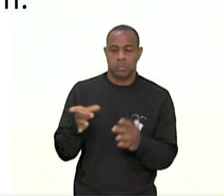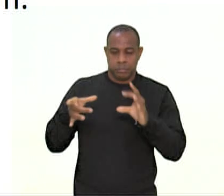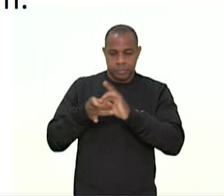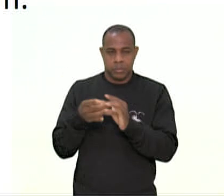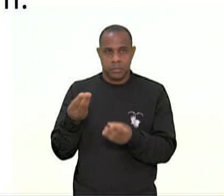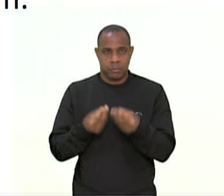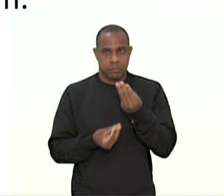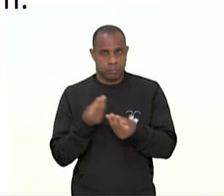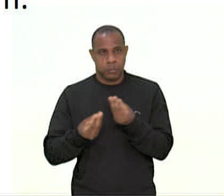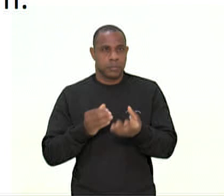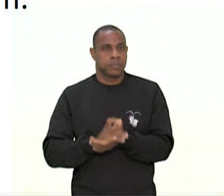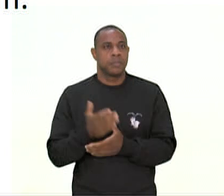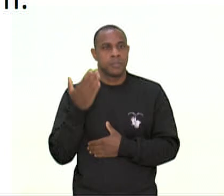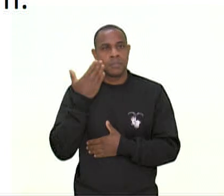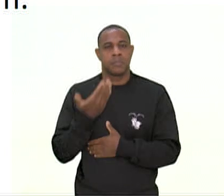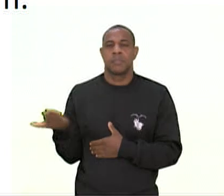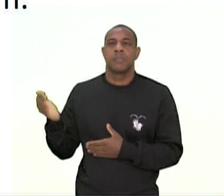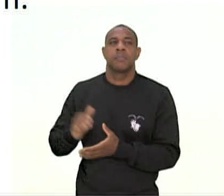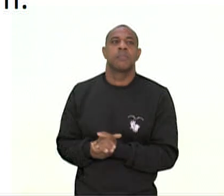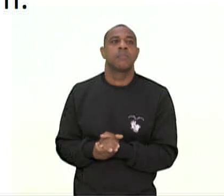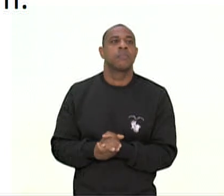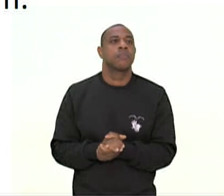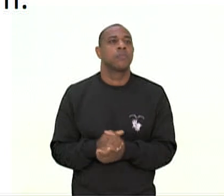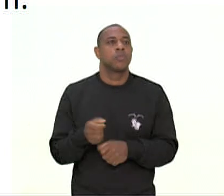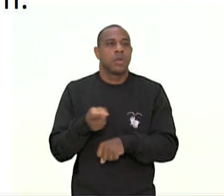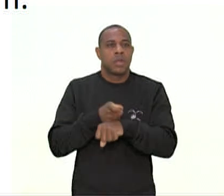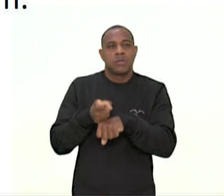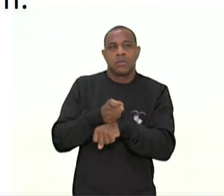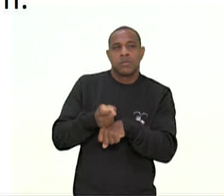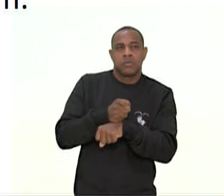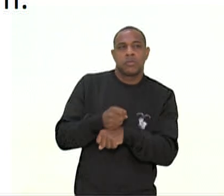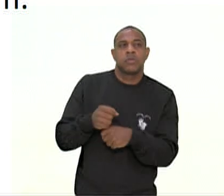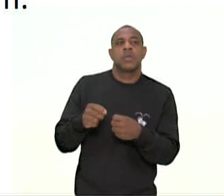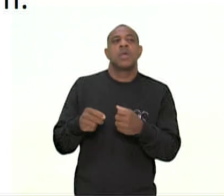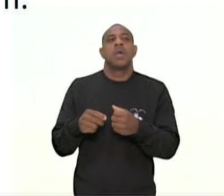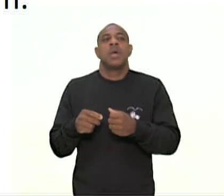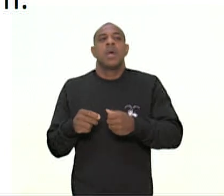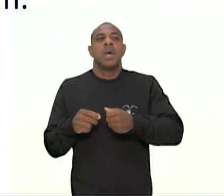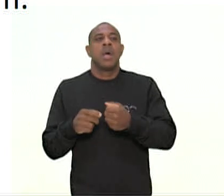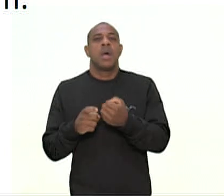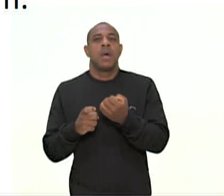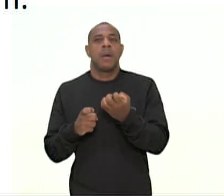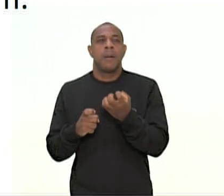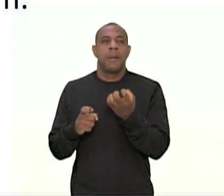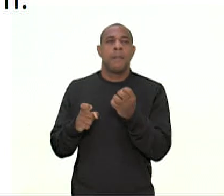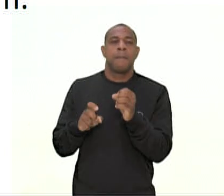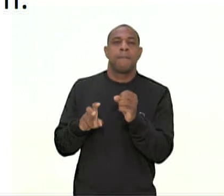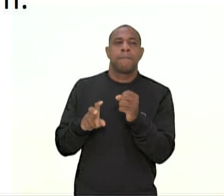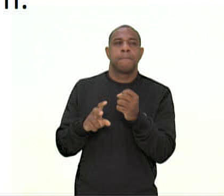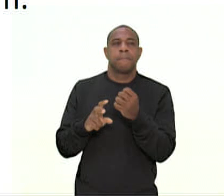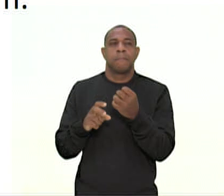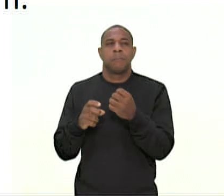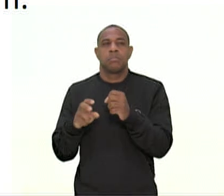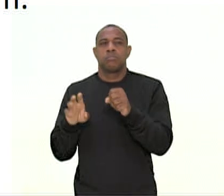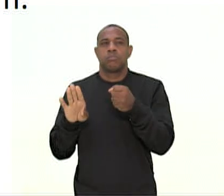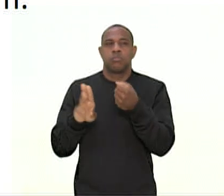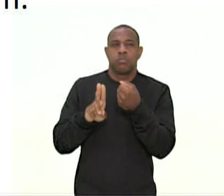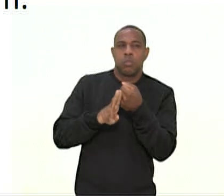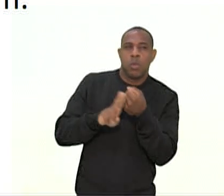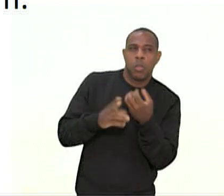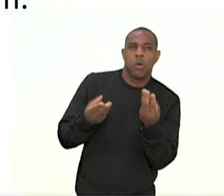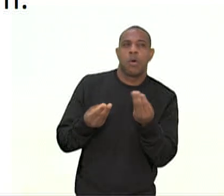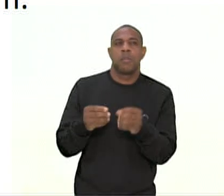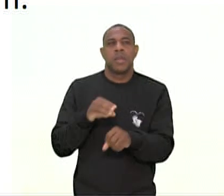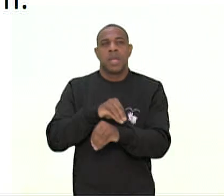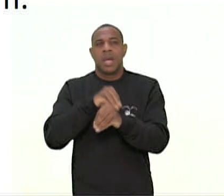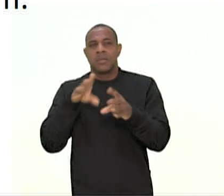harmonizados. Os adjetivos, pronomes, artigos, numerais, os particípios, eles concordam em gênero e